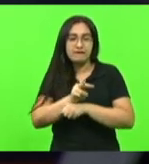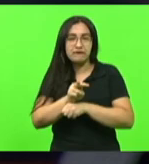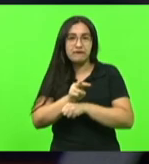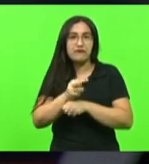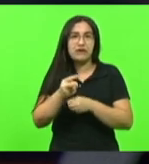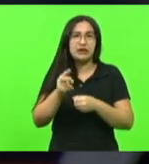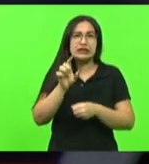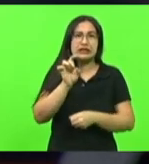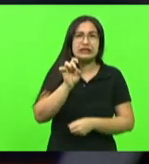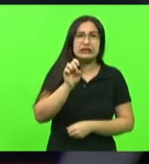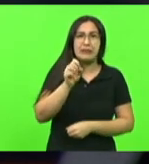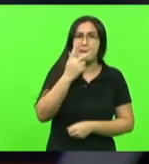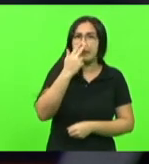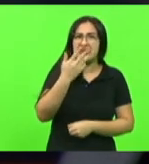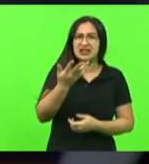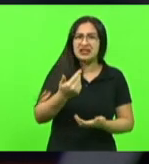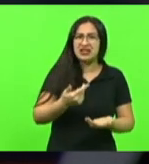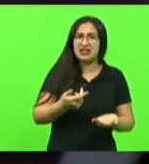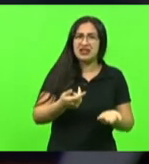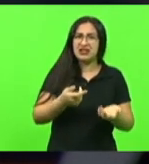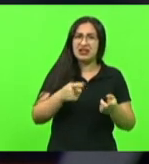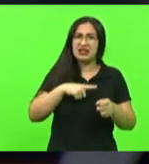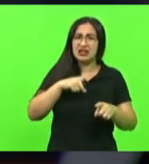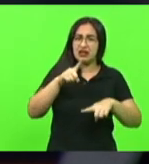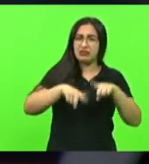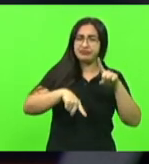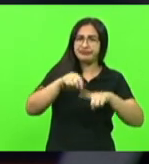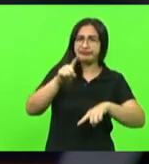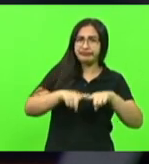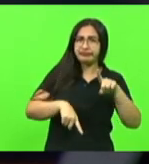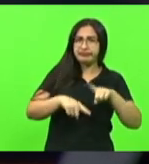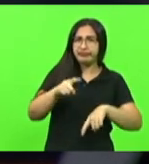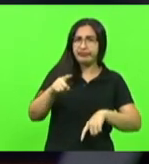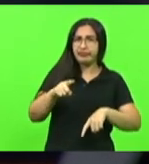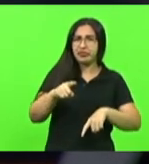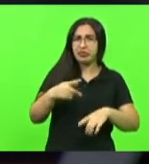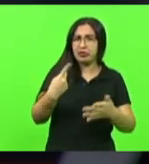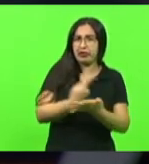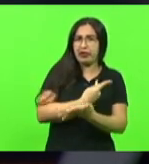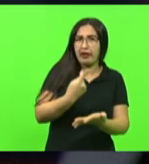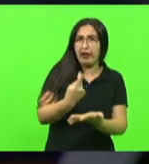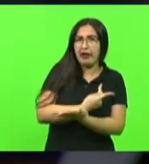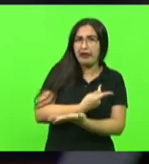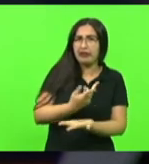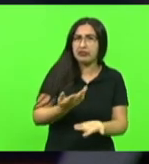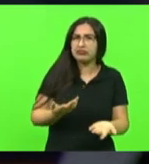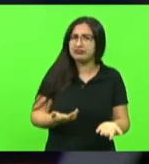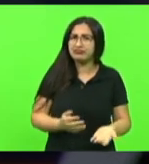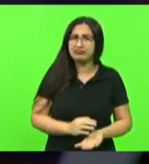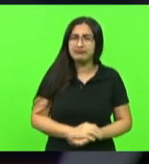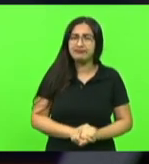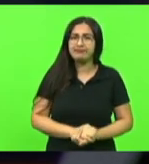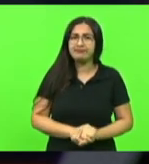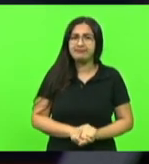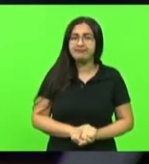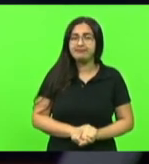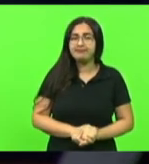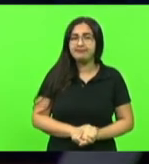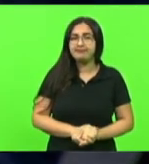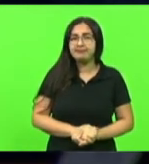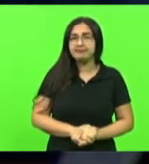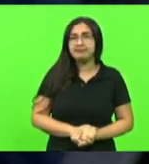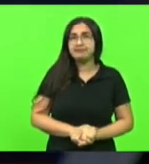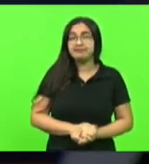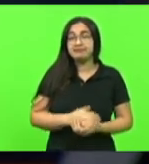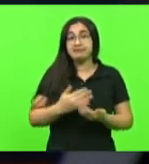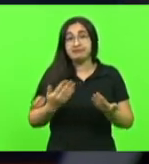parece que ele está levando um produto de contrabando, de contrabando, e aí ele